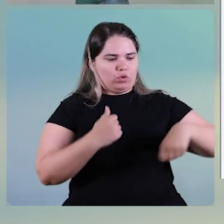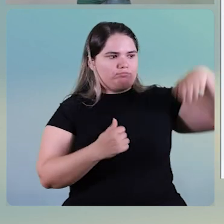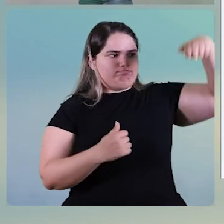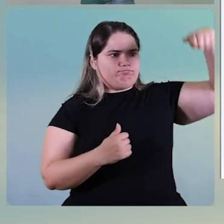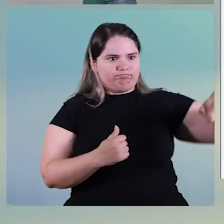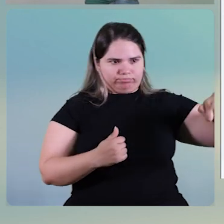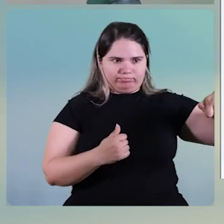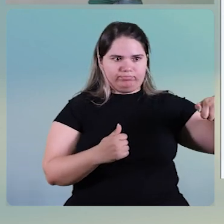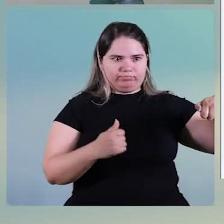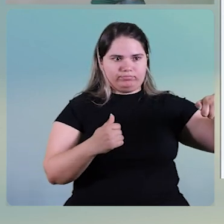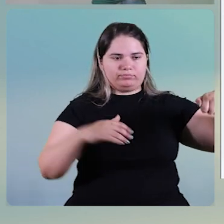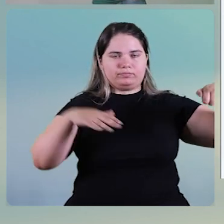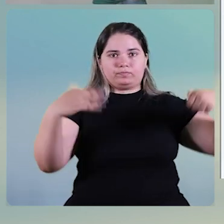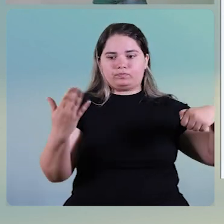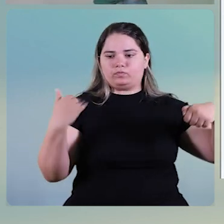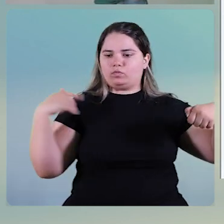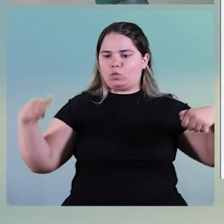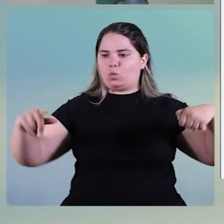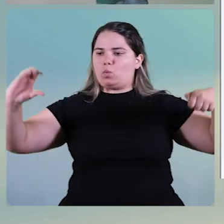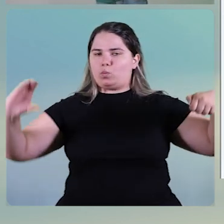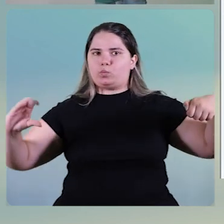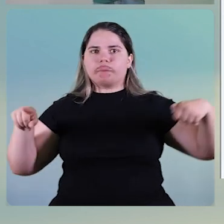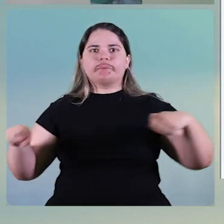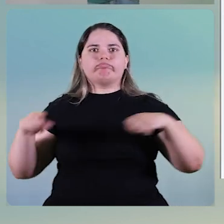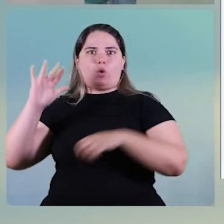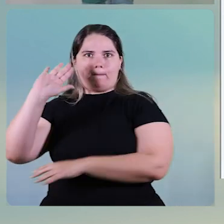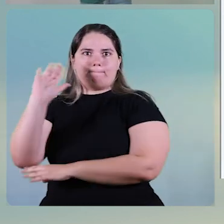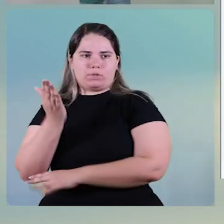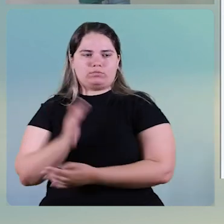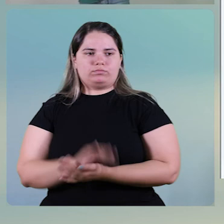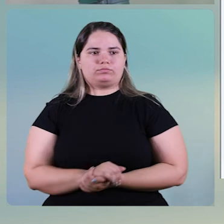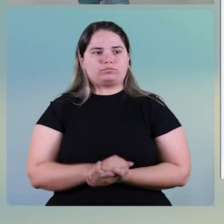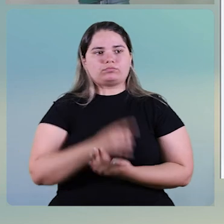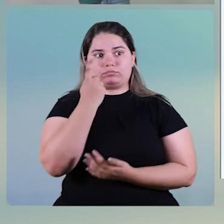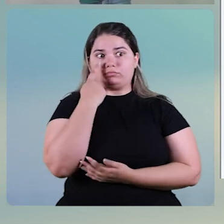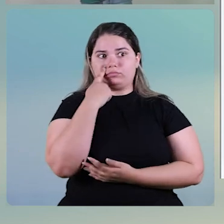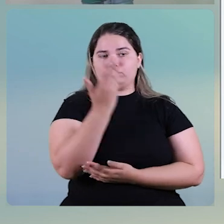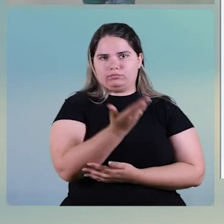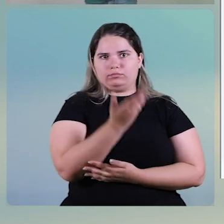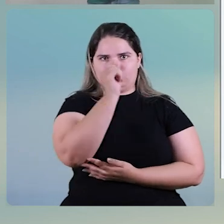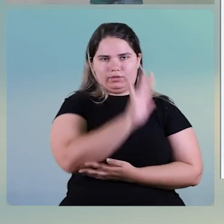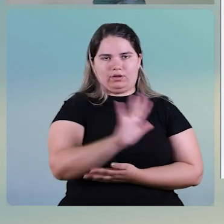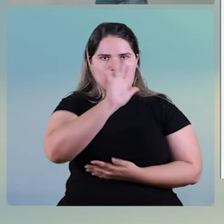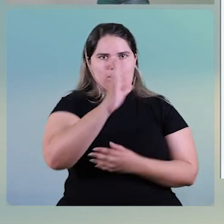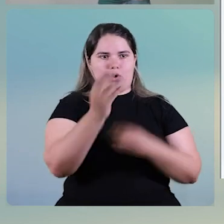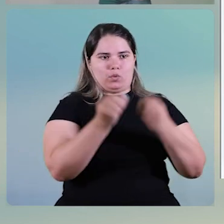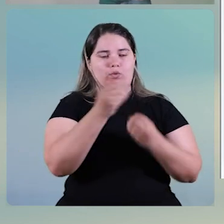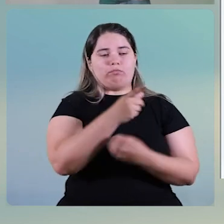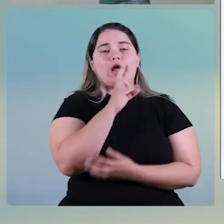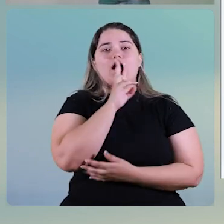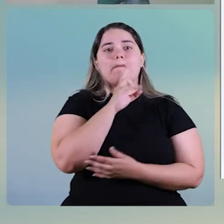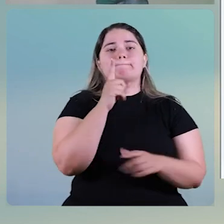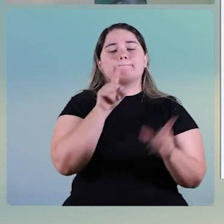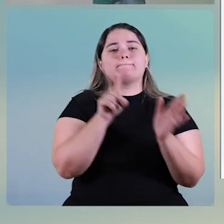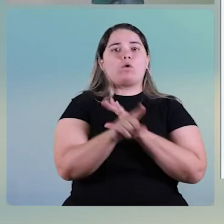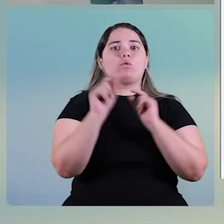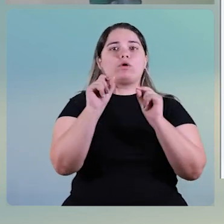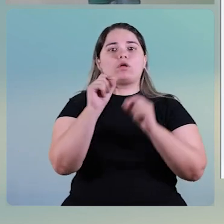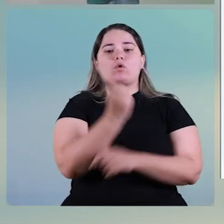situação, qual foi a massa da barra obtida pelos alunos, tá? Então, simples de resolver. Olha aí a